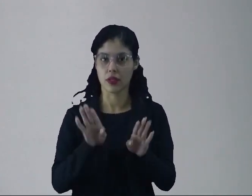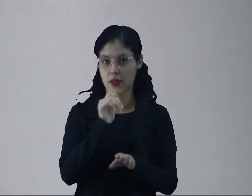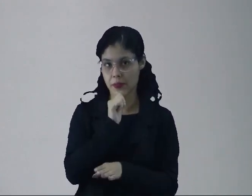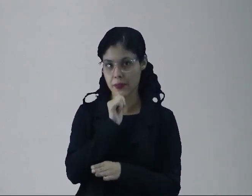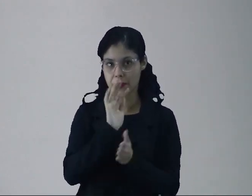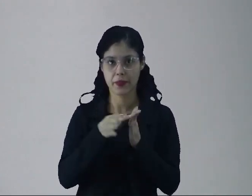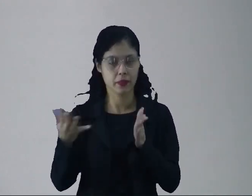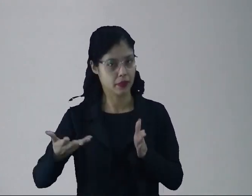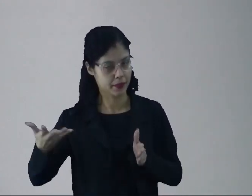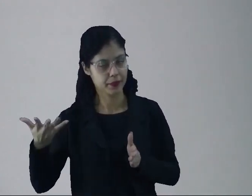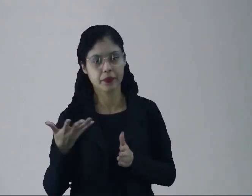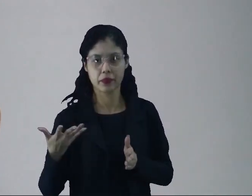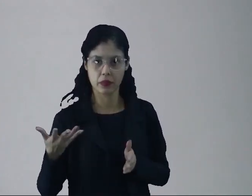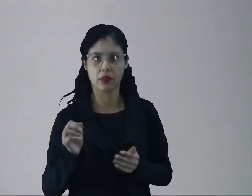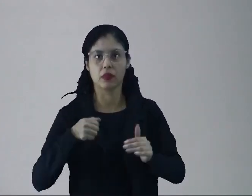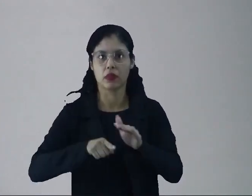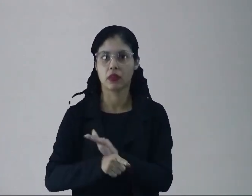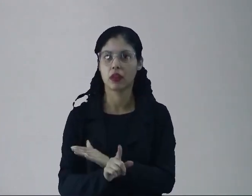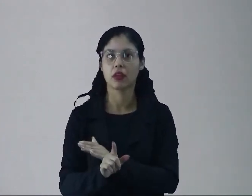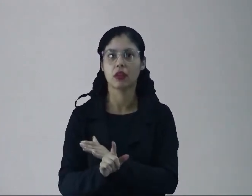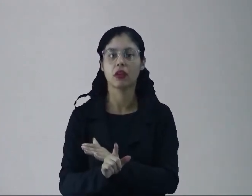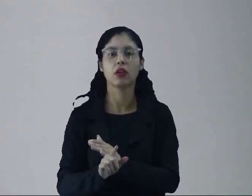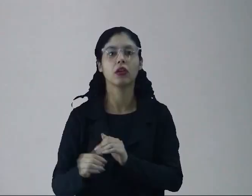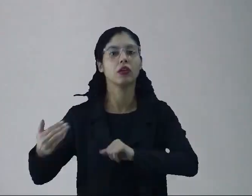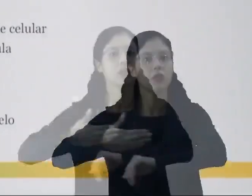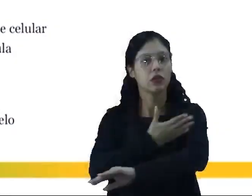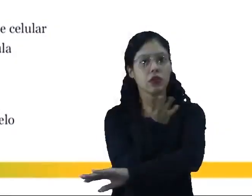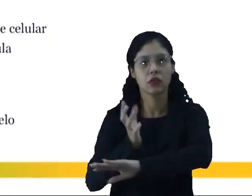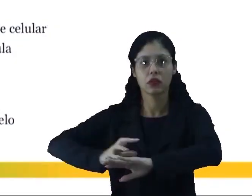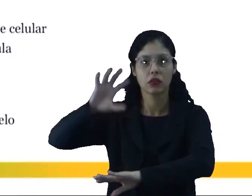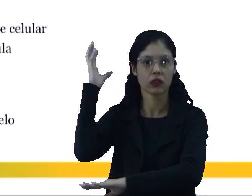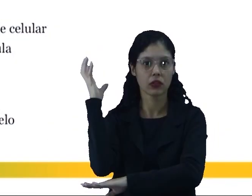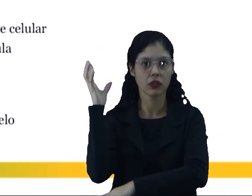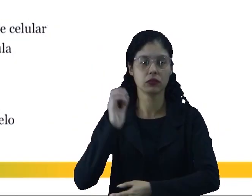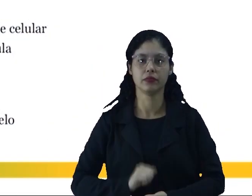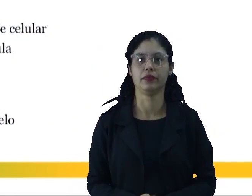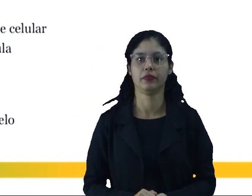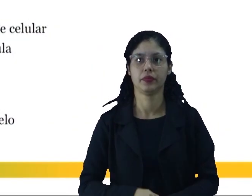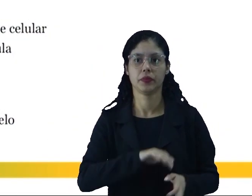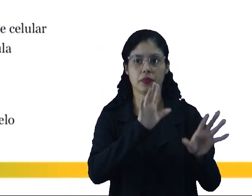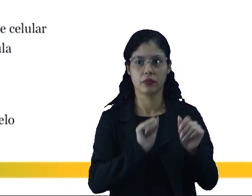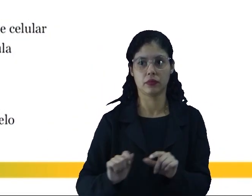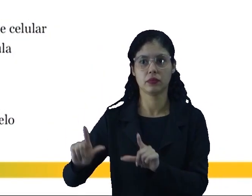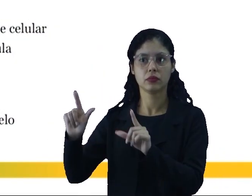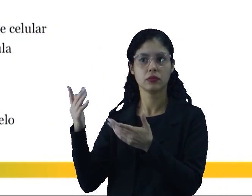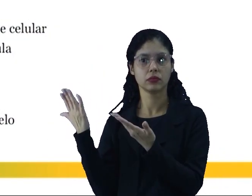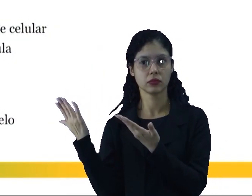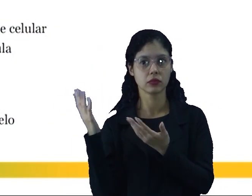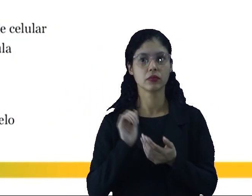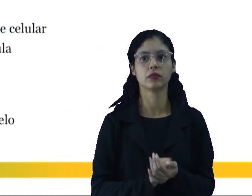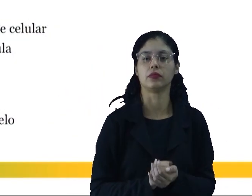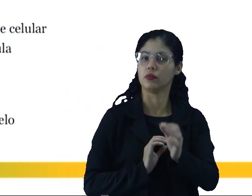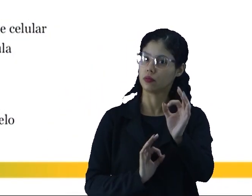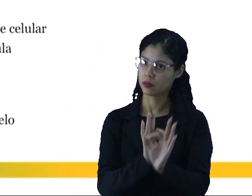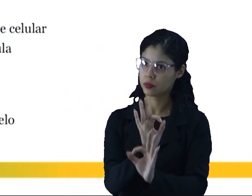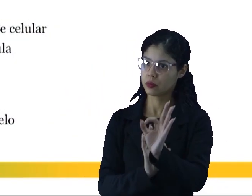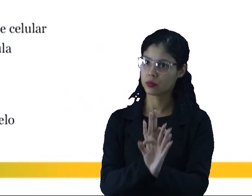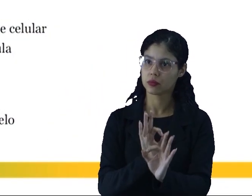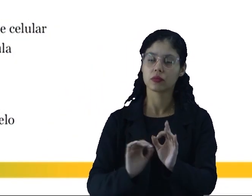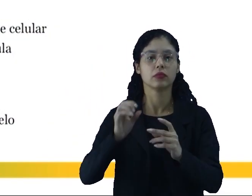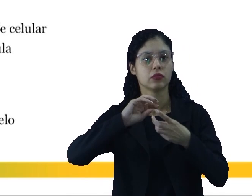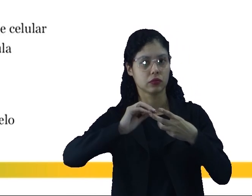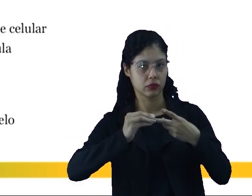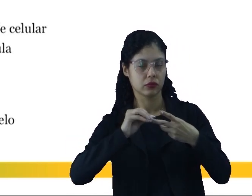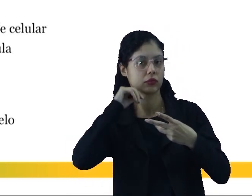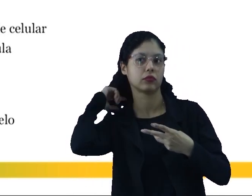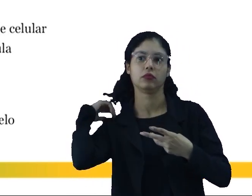funções básicas aí dentro de um ecossistema. Voltando também para o nosso slide, observe que a organização de uma